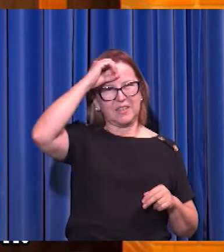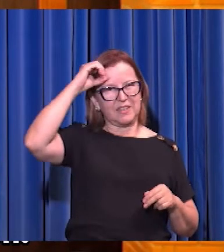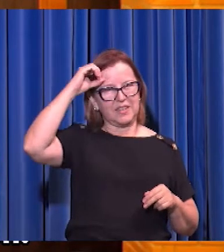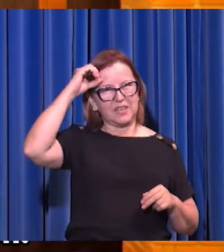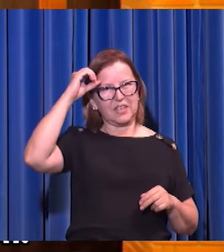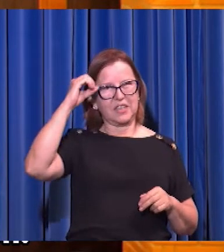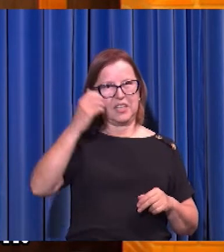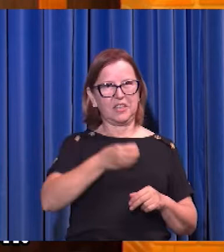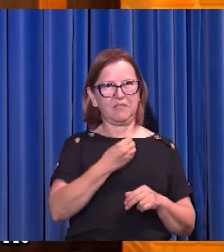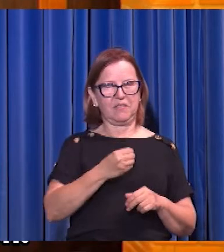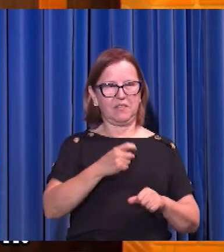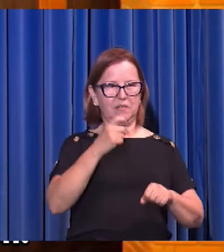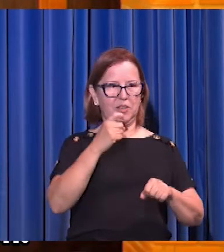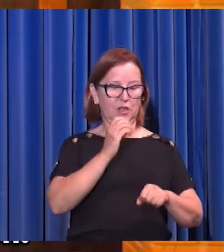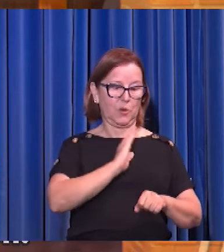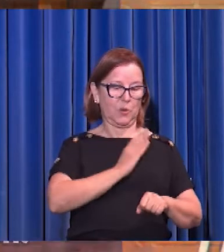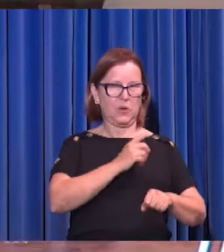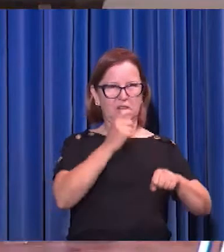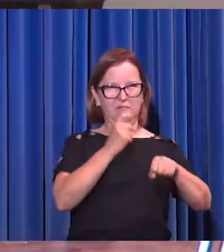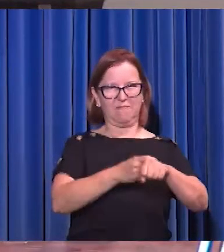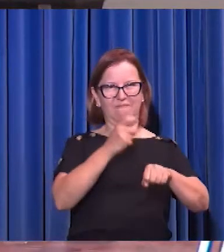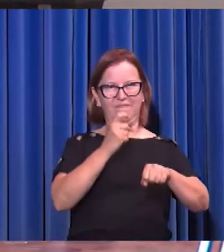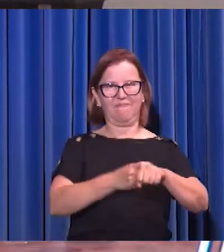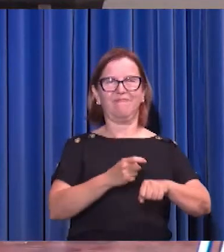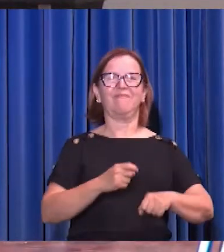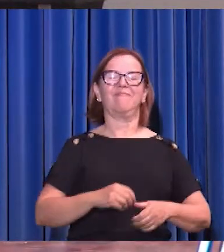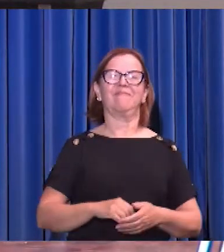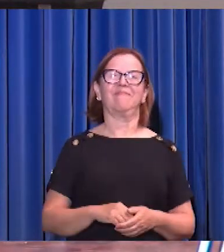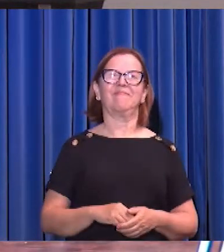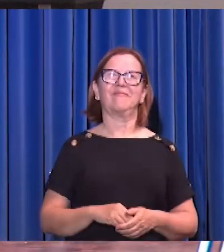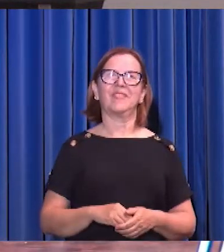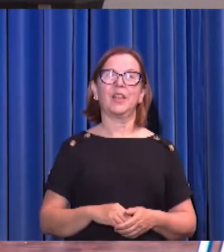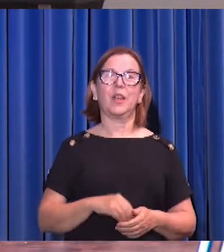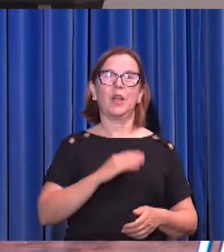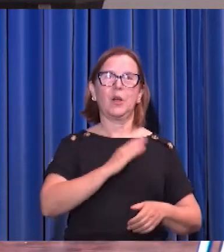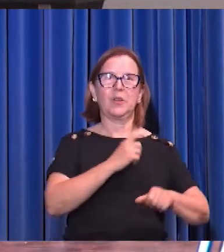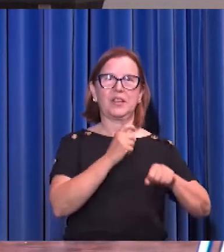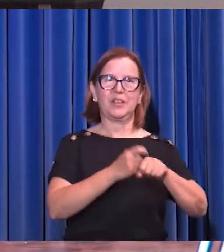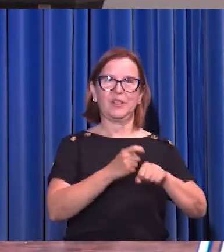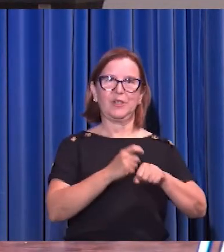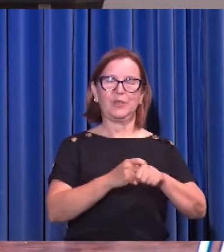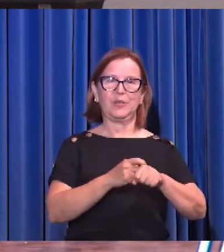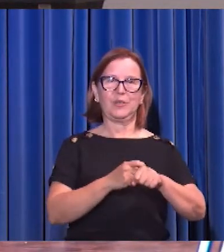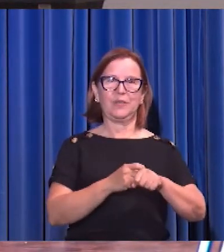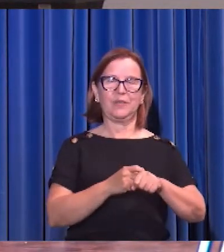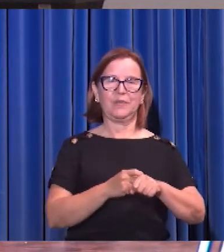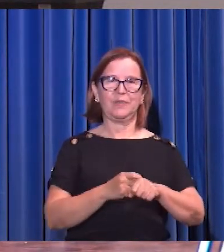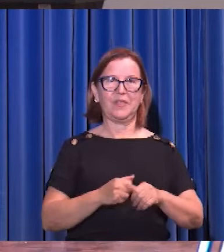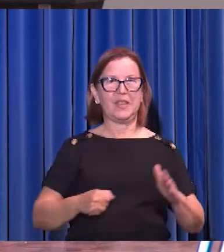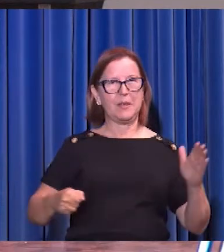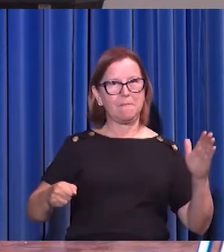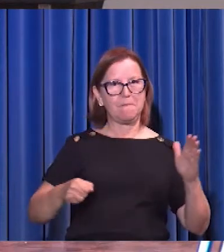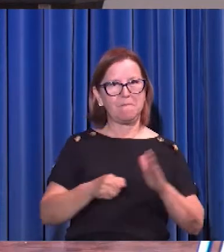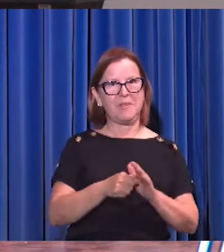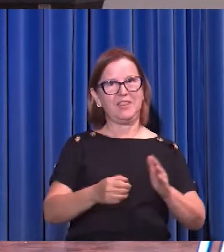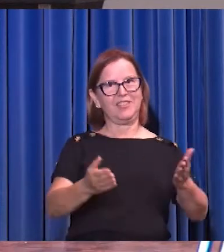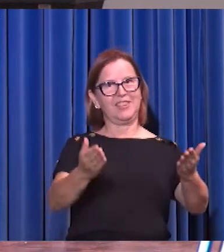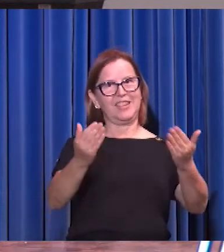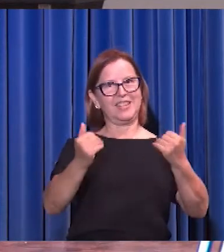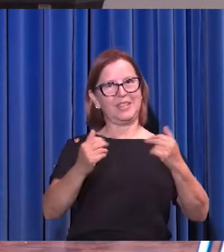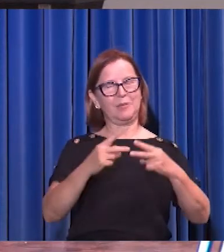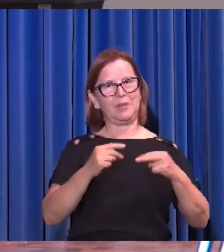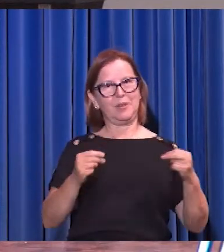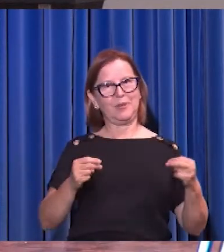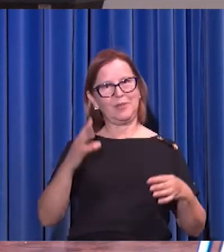seu coração. A dureza do coração do homem impede você de receber as coisas, de compreender